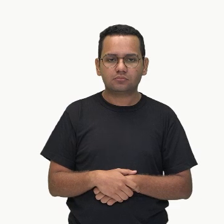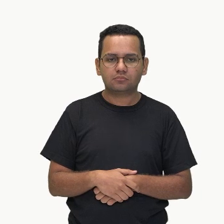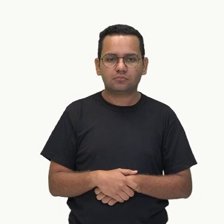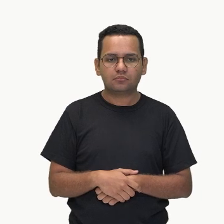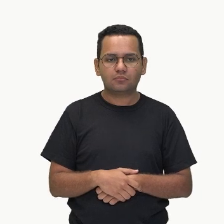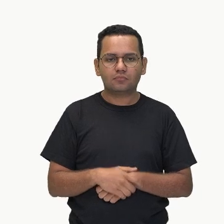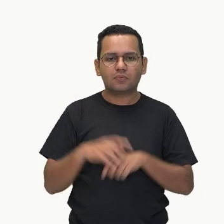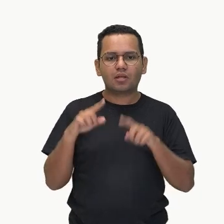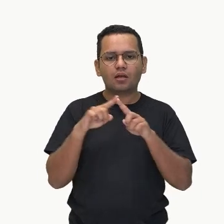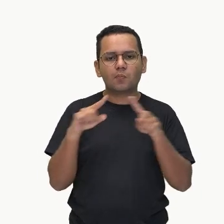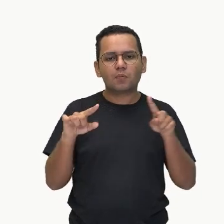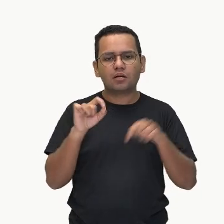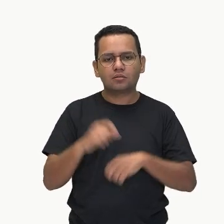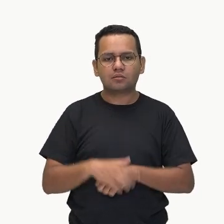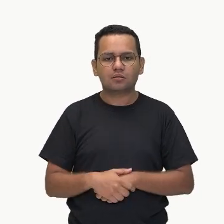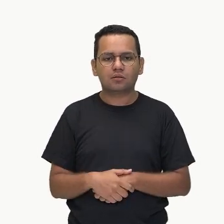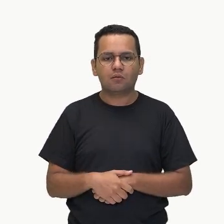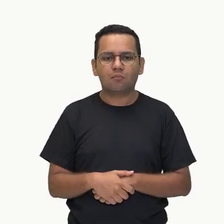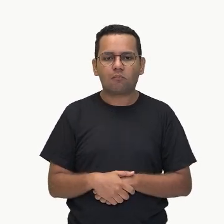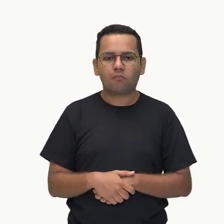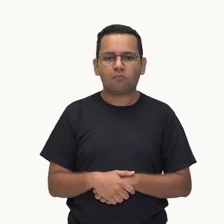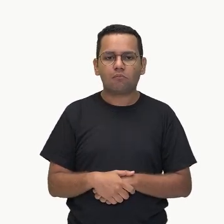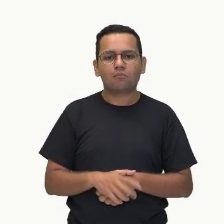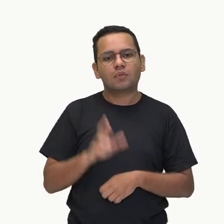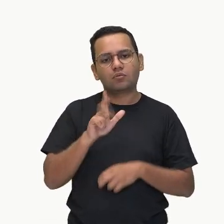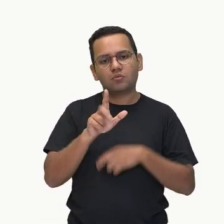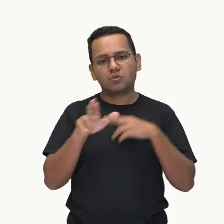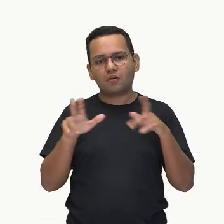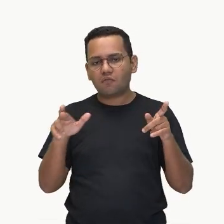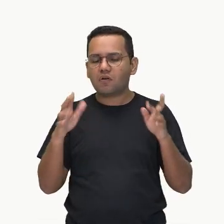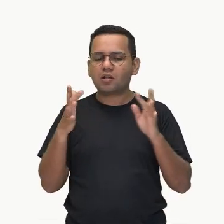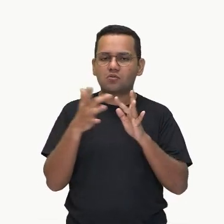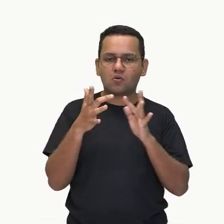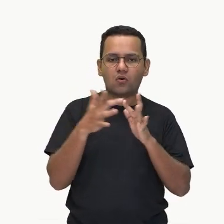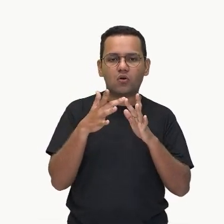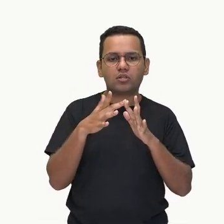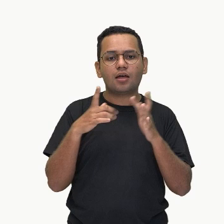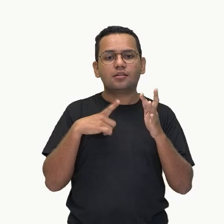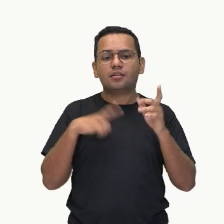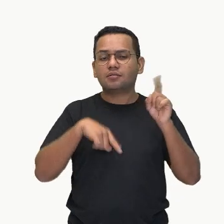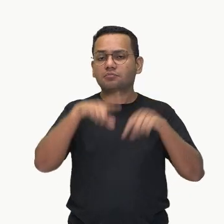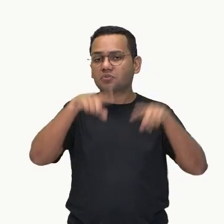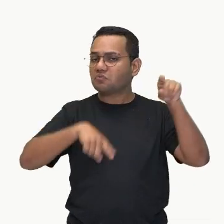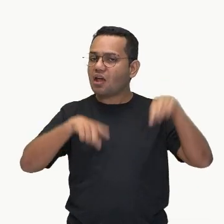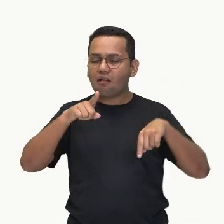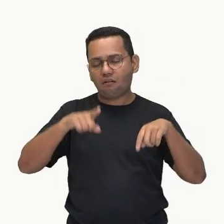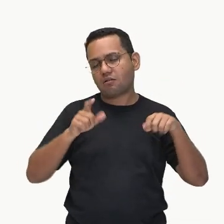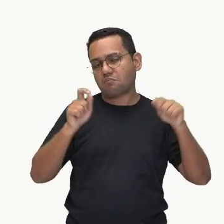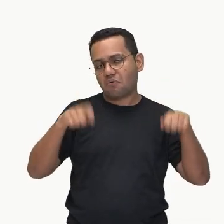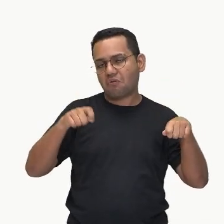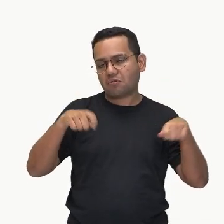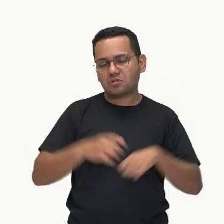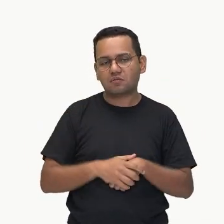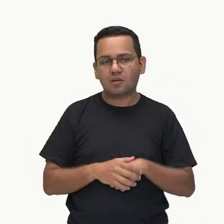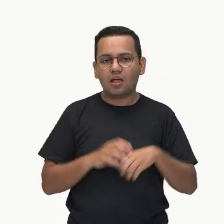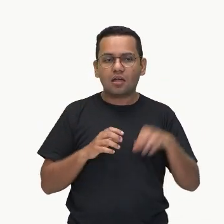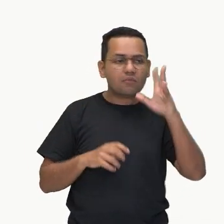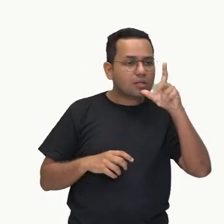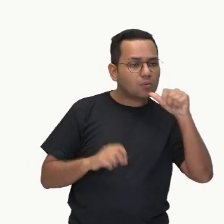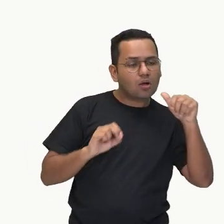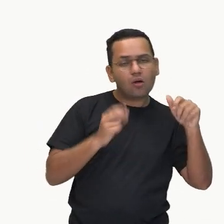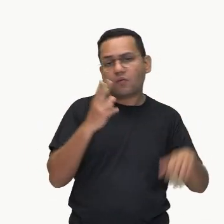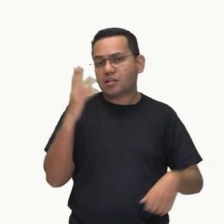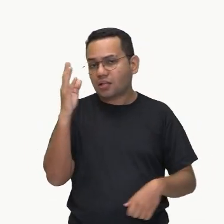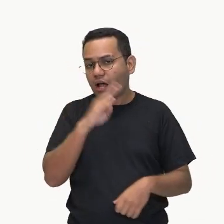diferentes graus de afinidade, elas levarão tempos diferentes e vão chegar em diferentes momentos